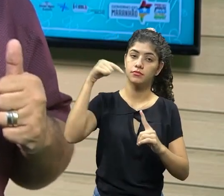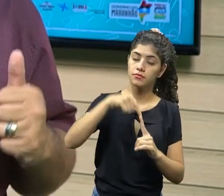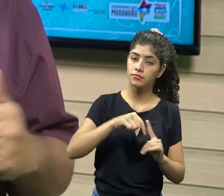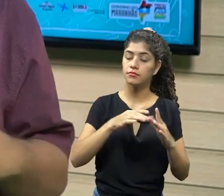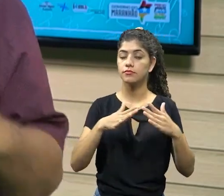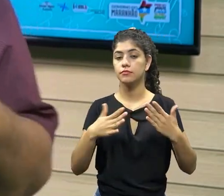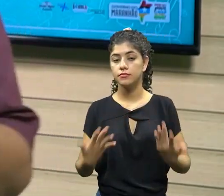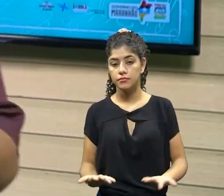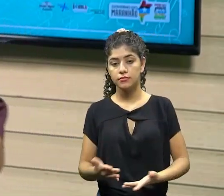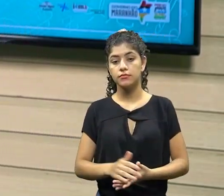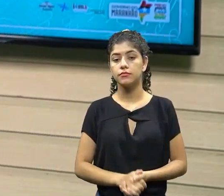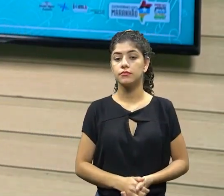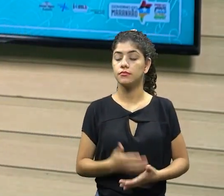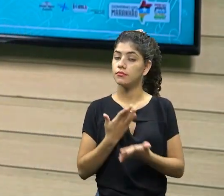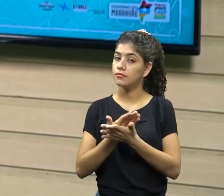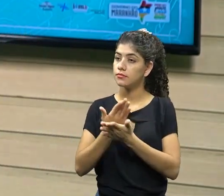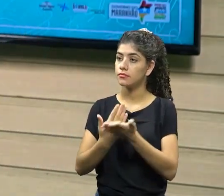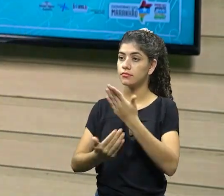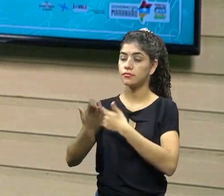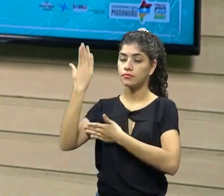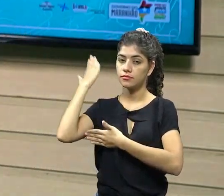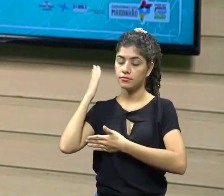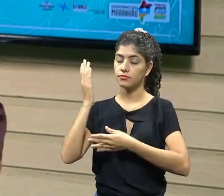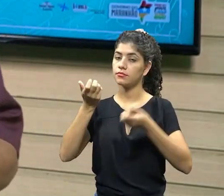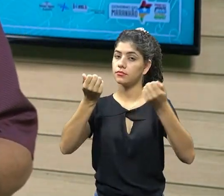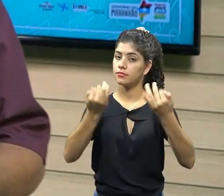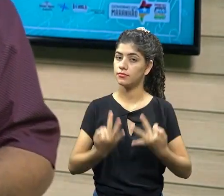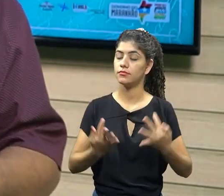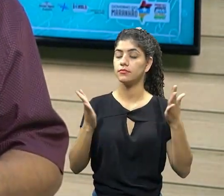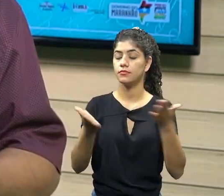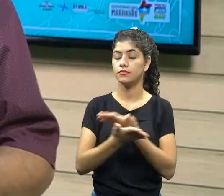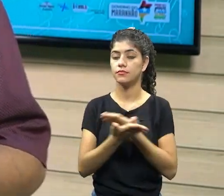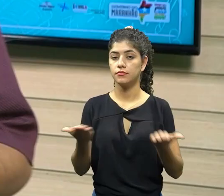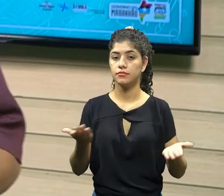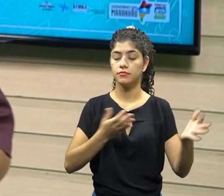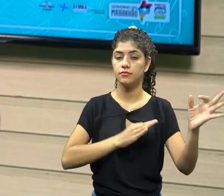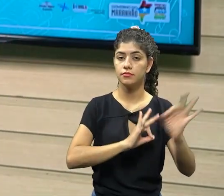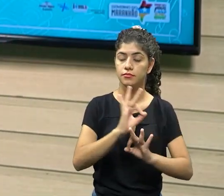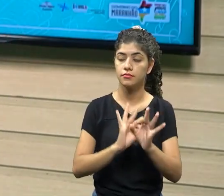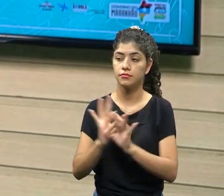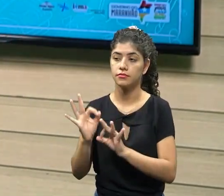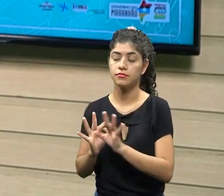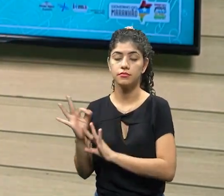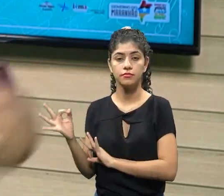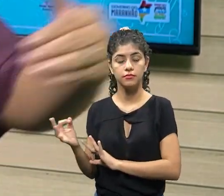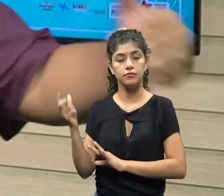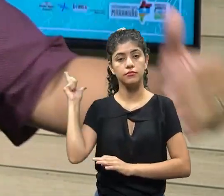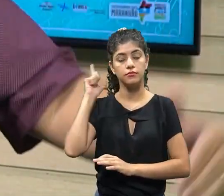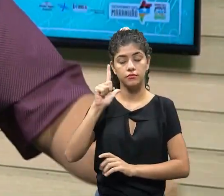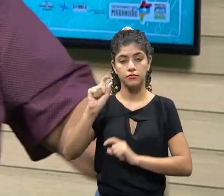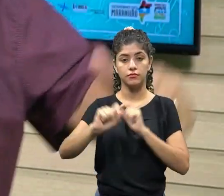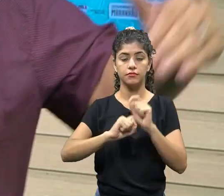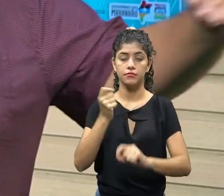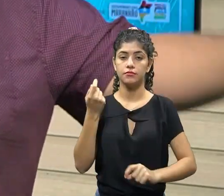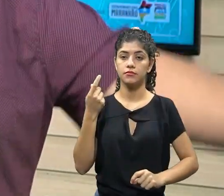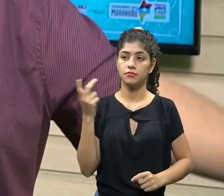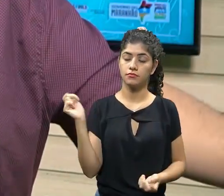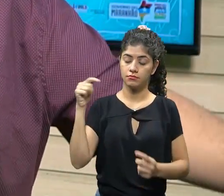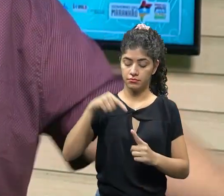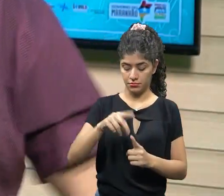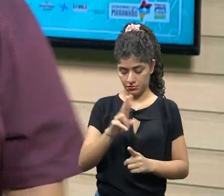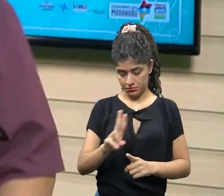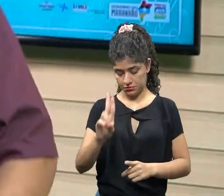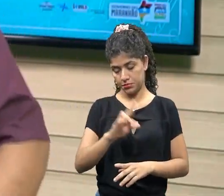que nós assistimos, o planejamento em si, para que ele consiga chegar a tal recurso, né? Se ele, olha, eu quero chegar a